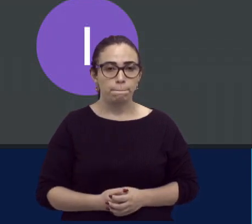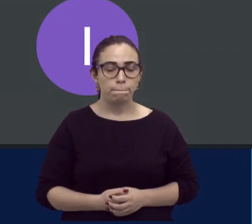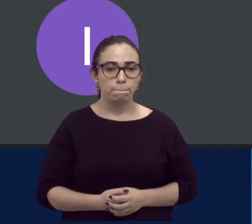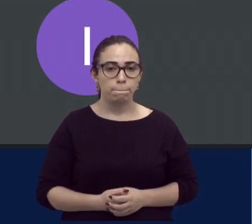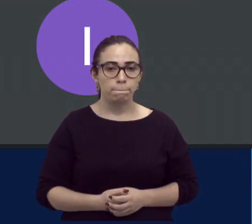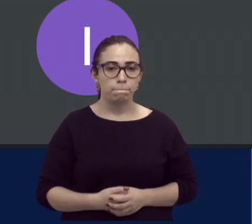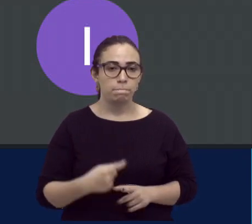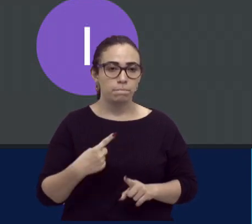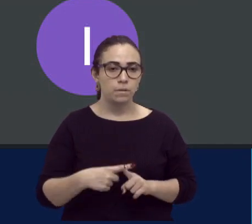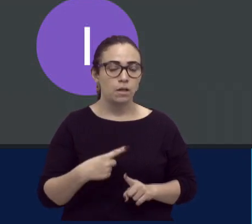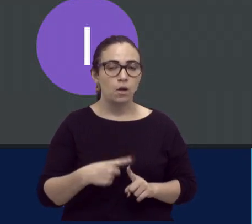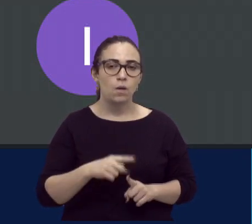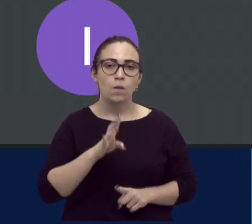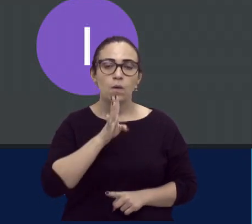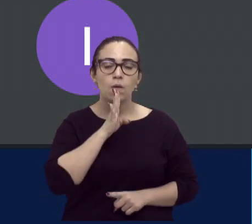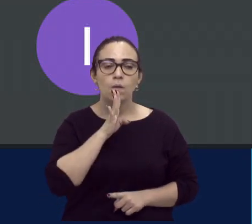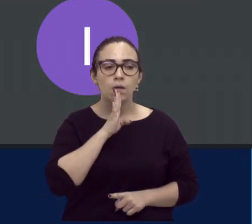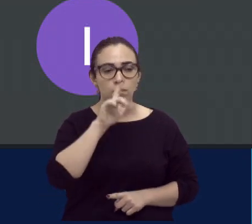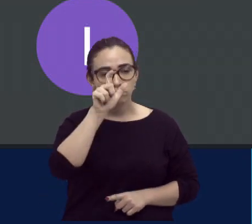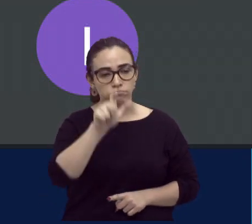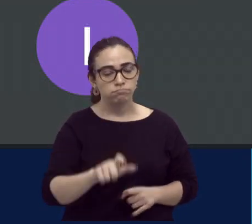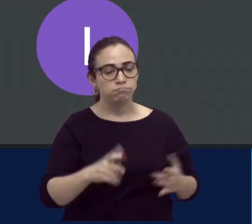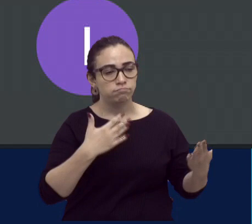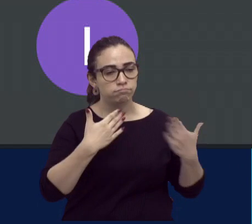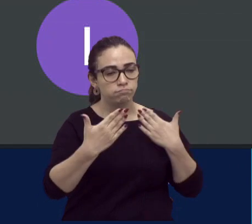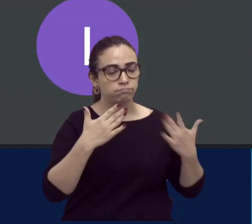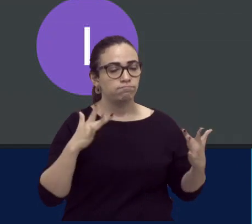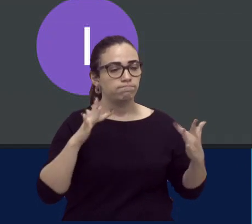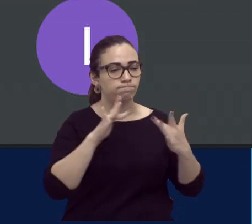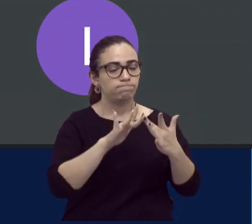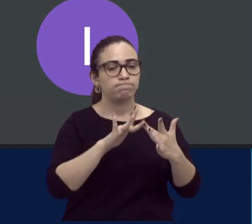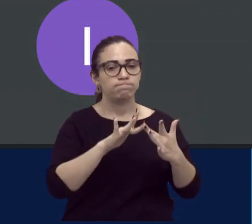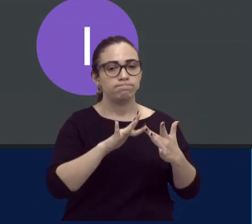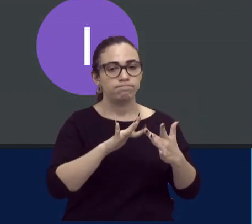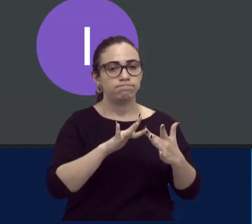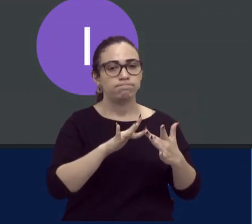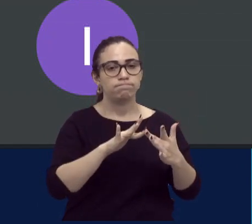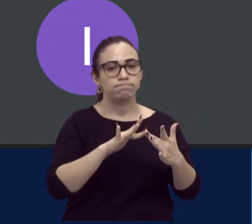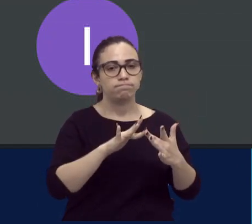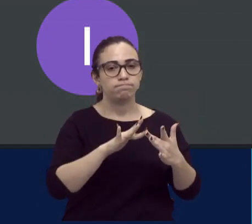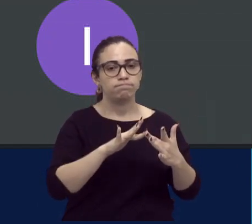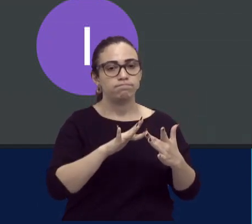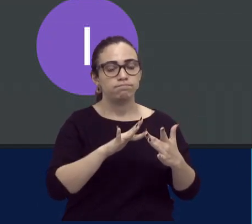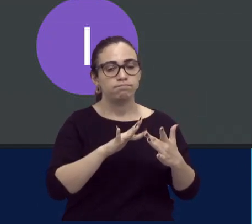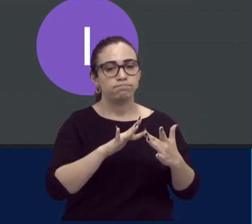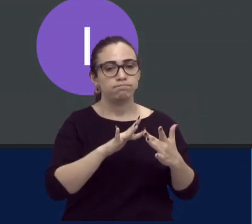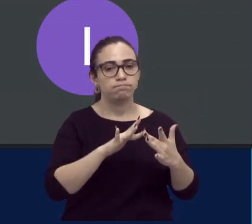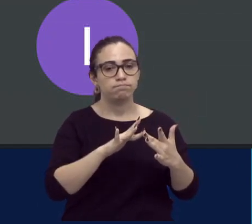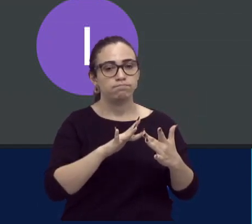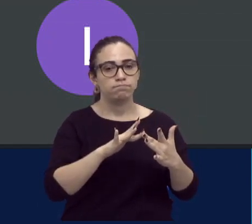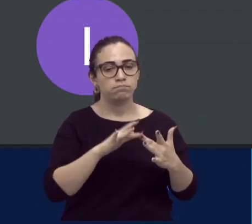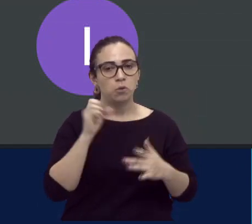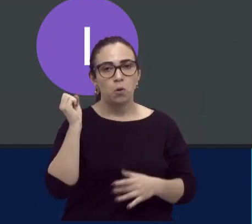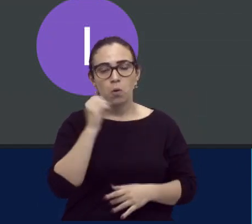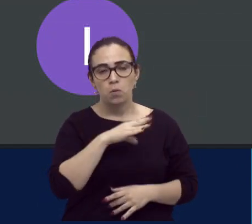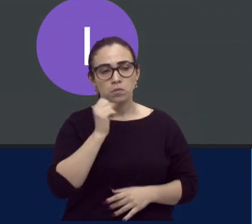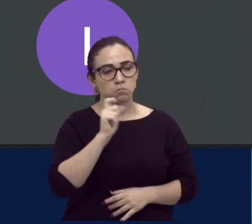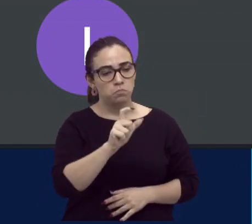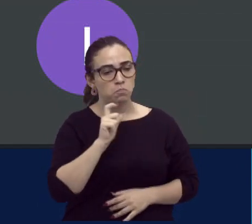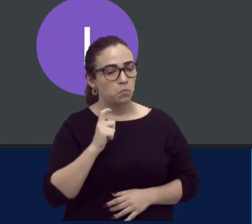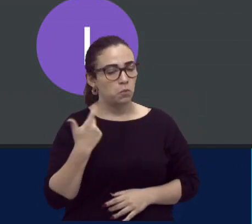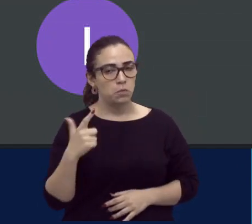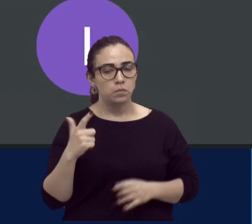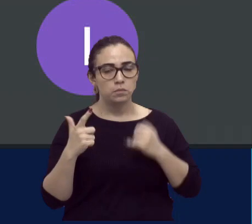esse lado dessa pessoa. Eu não cheguei a conhecer esse lado mais grosseiro, mais